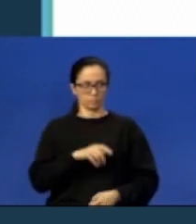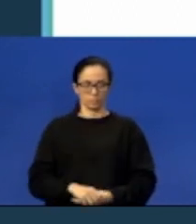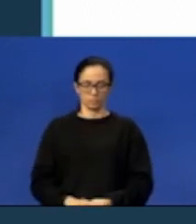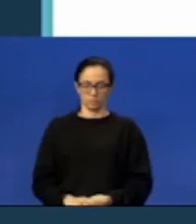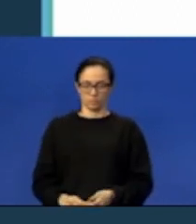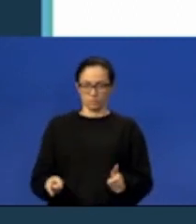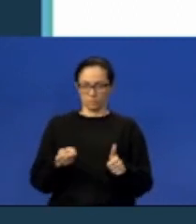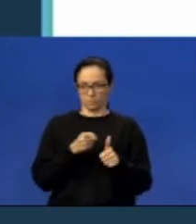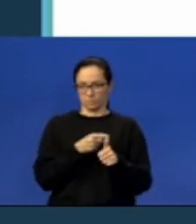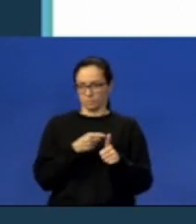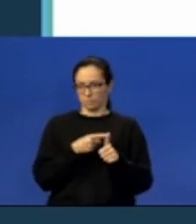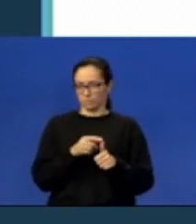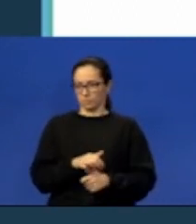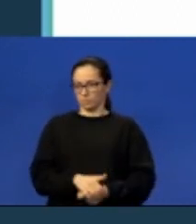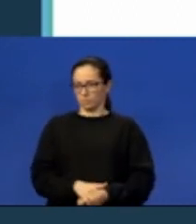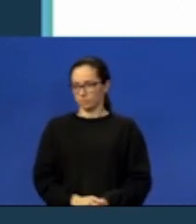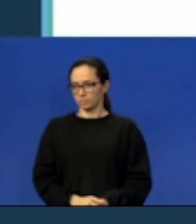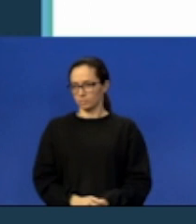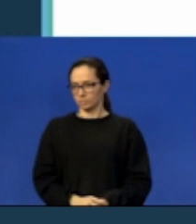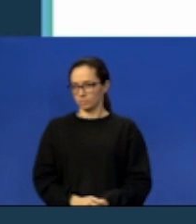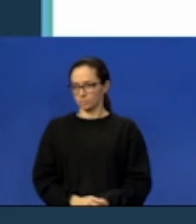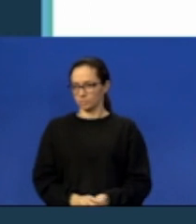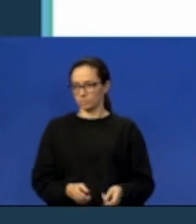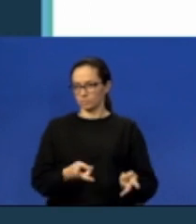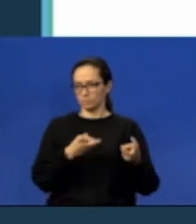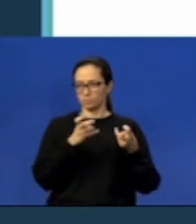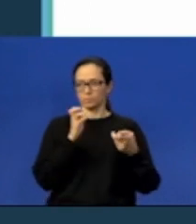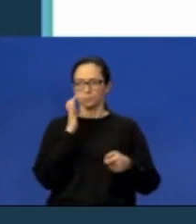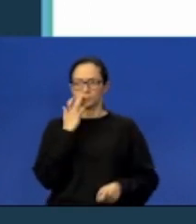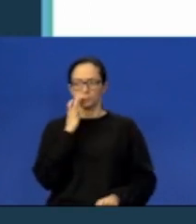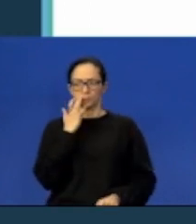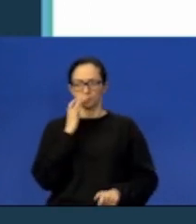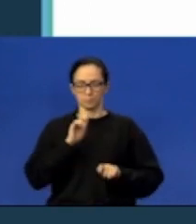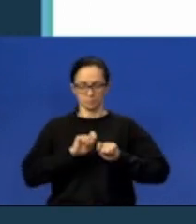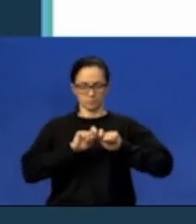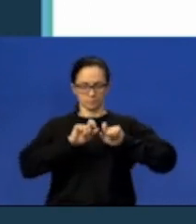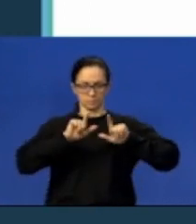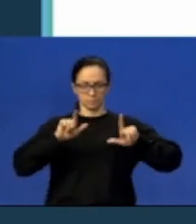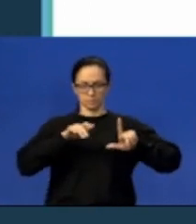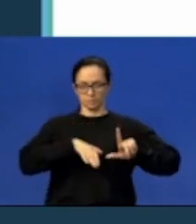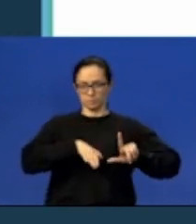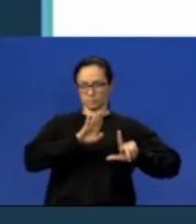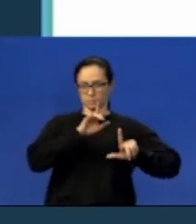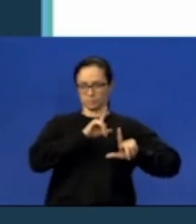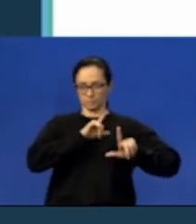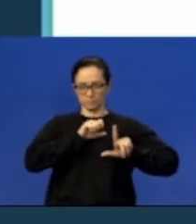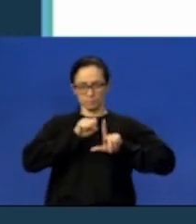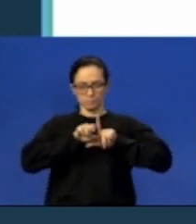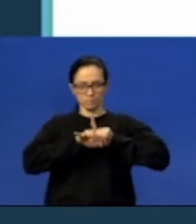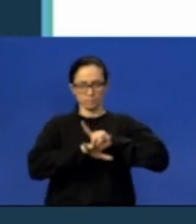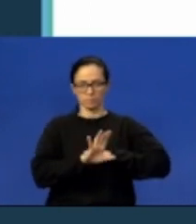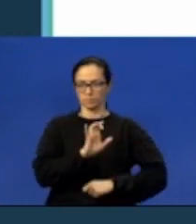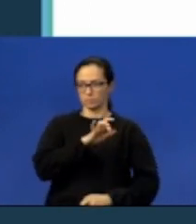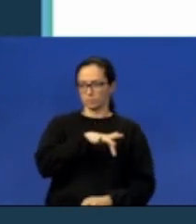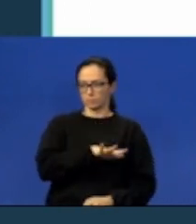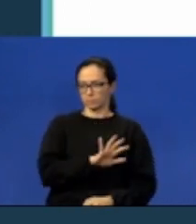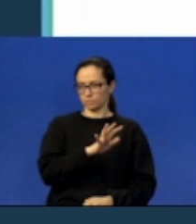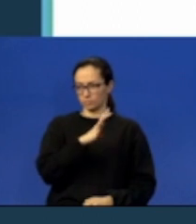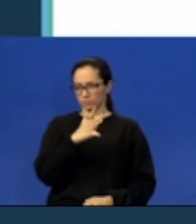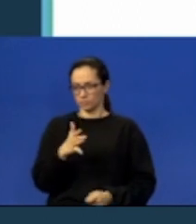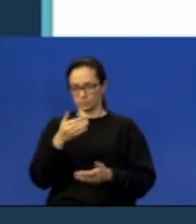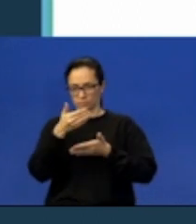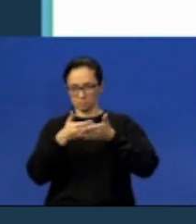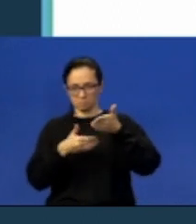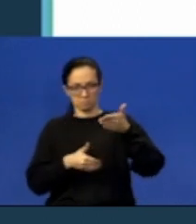correta. O primeiro item, o tecido ósseo atenua mais os raios-x, provocando menor radiação na tela, menor impressão